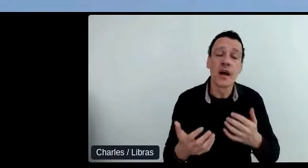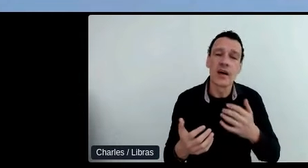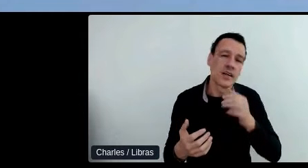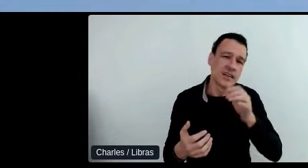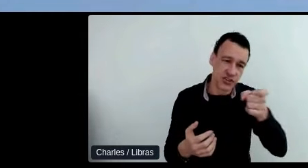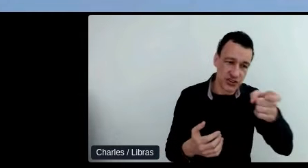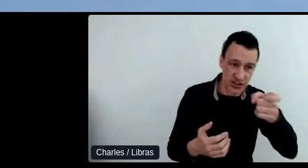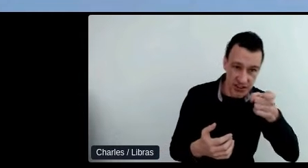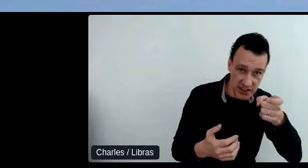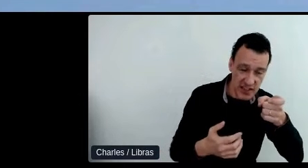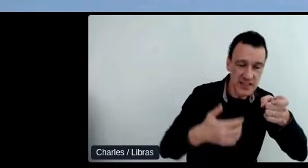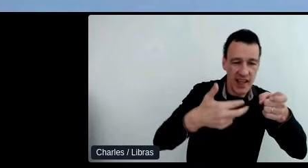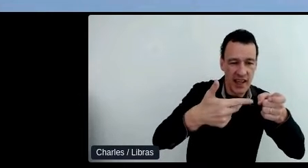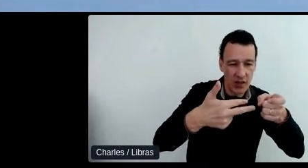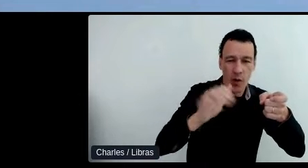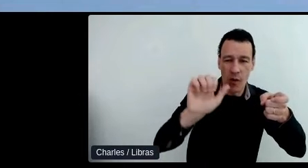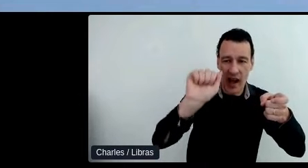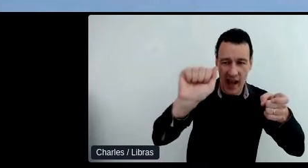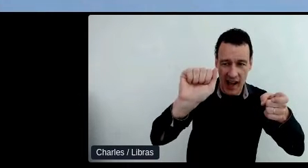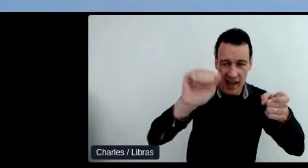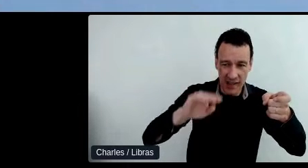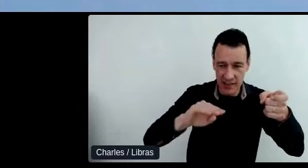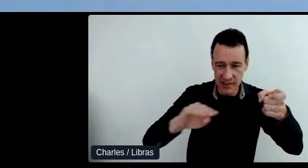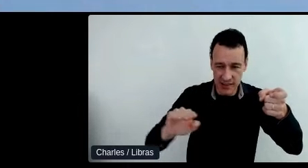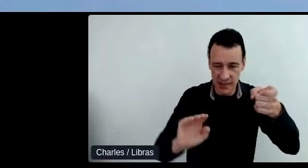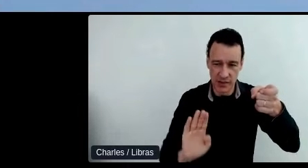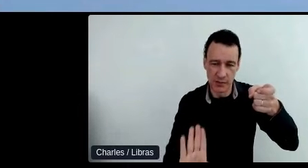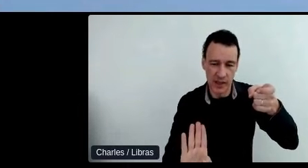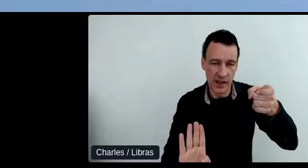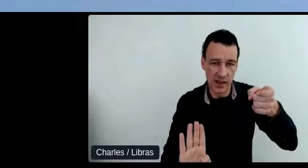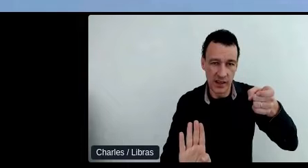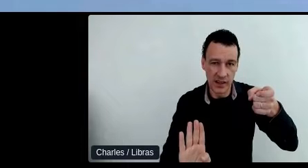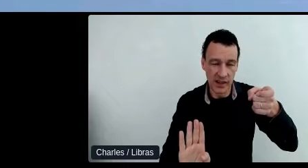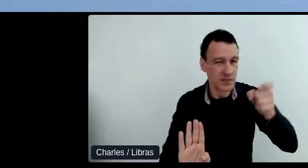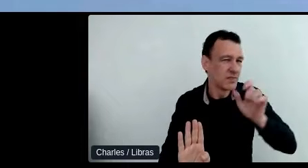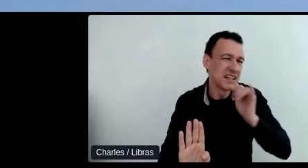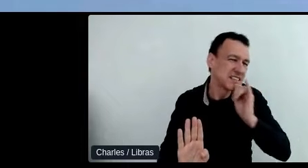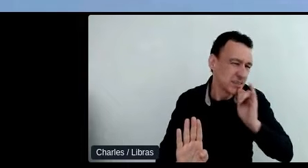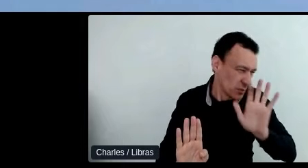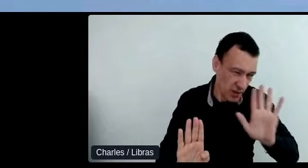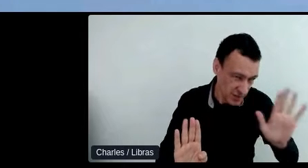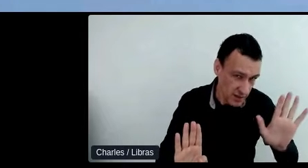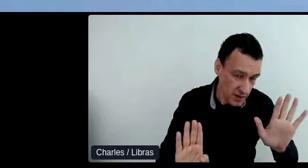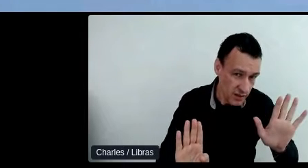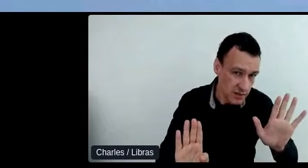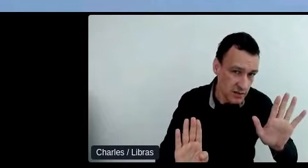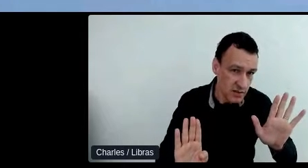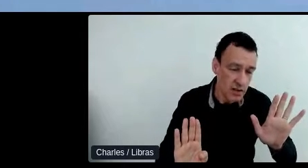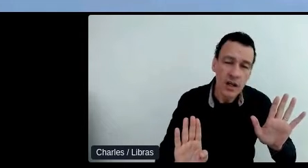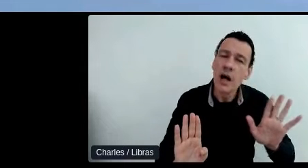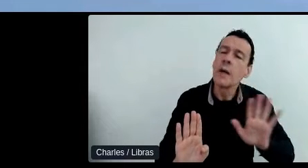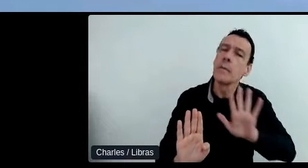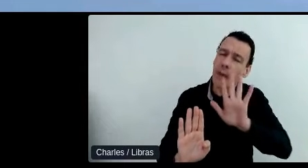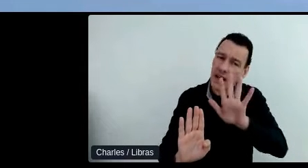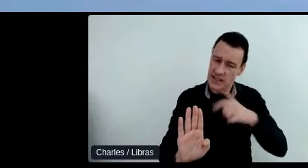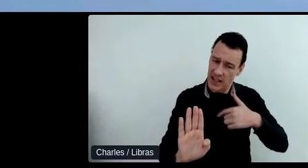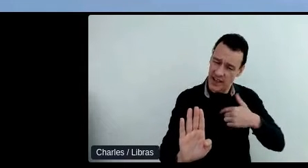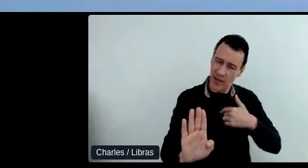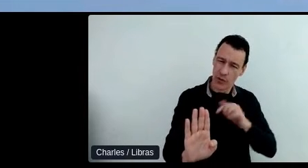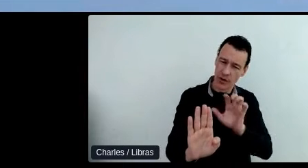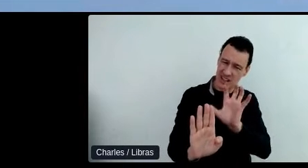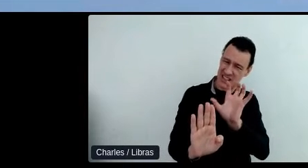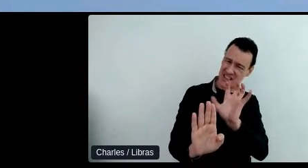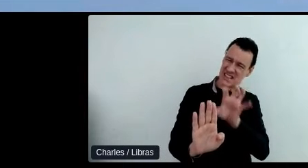igual a A sobre B, como que isso pode influenciar um algoritmo a ser preconceituoso? Será que, de fato,